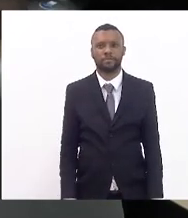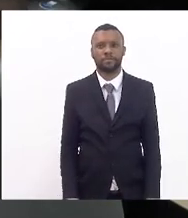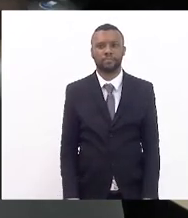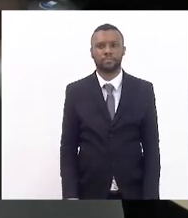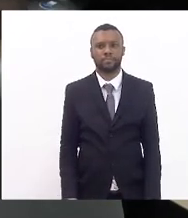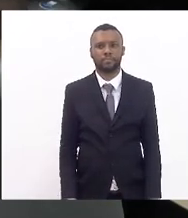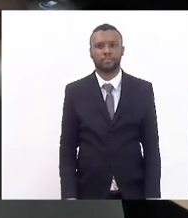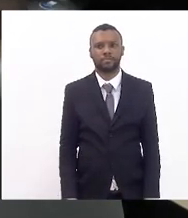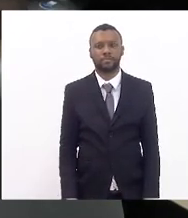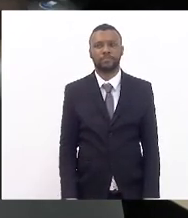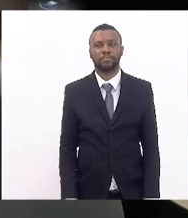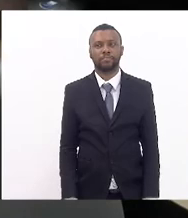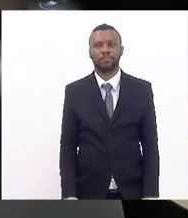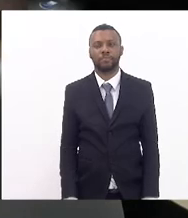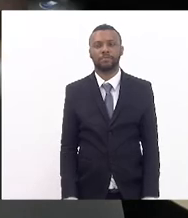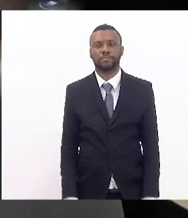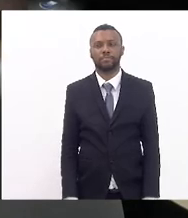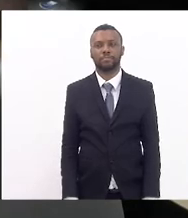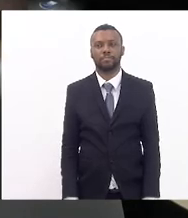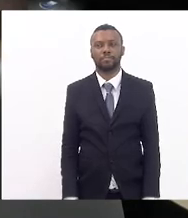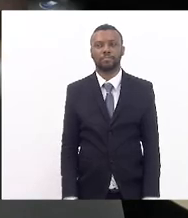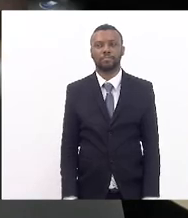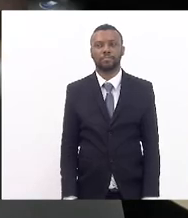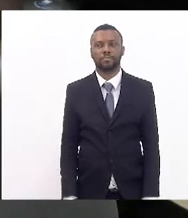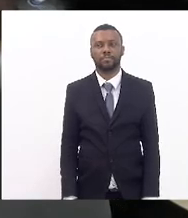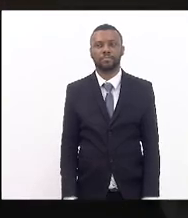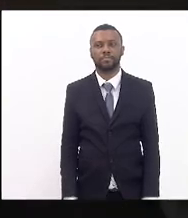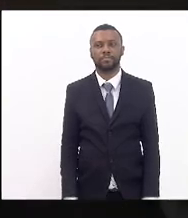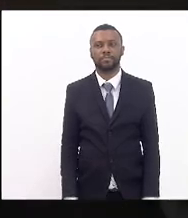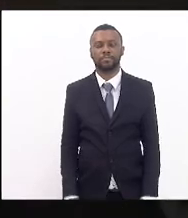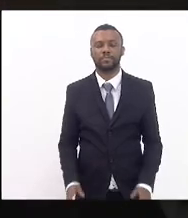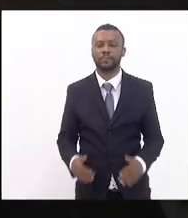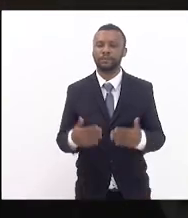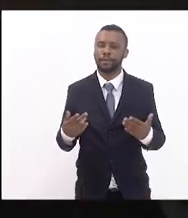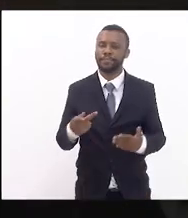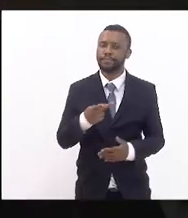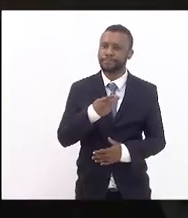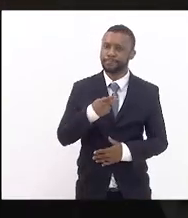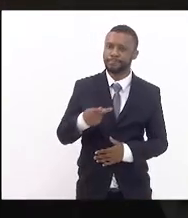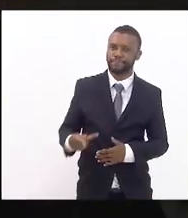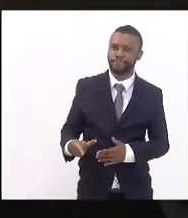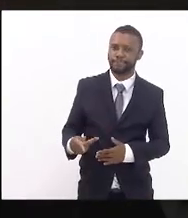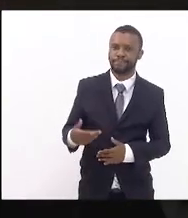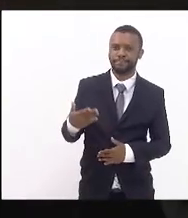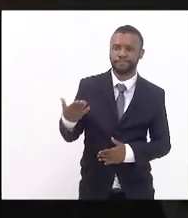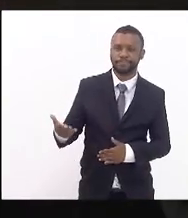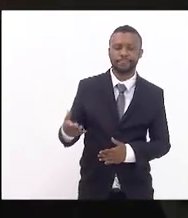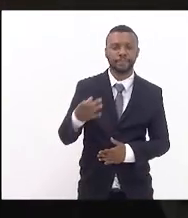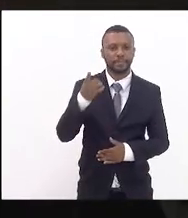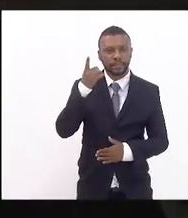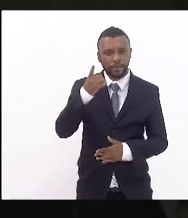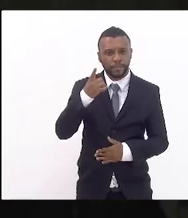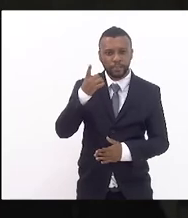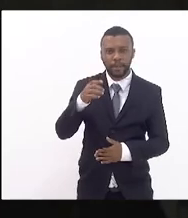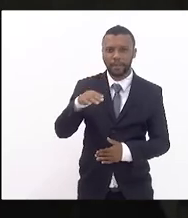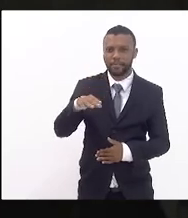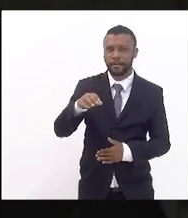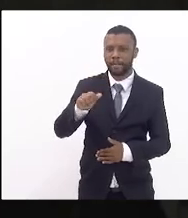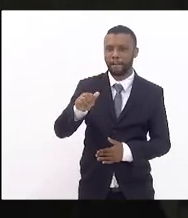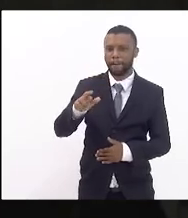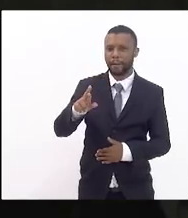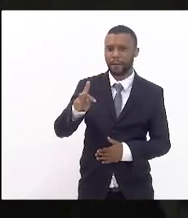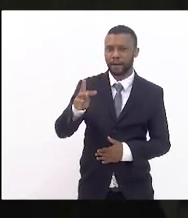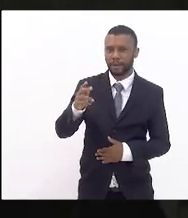Saiu? Pode. Alô, alô? Foi. Senhora presidente, deputada Marta Rocha,